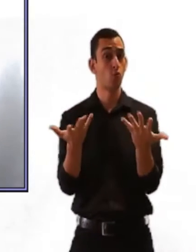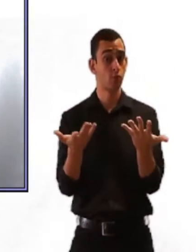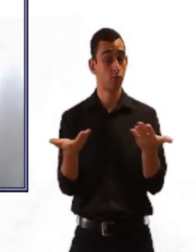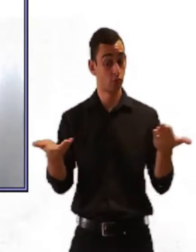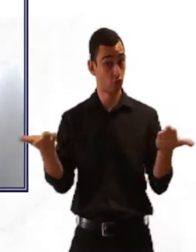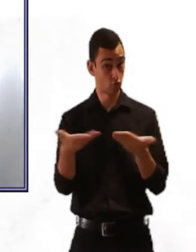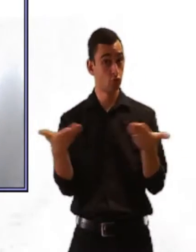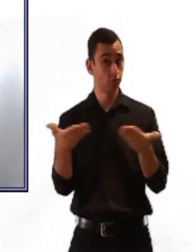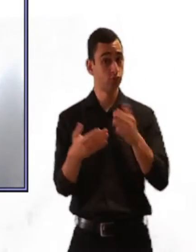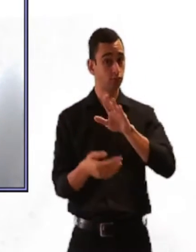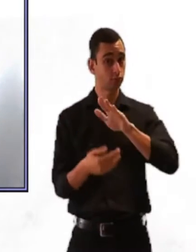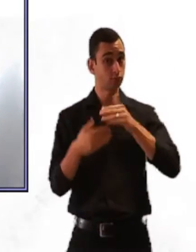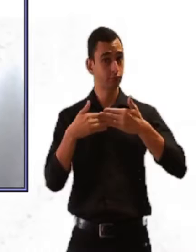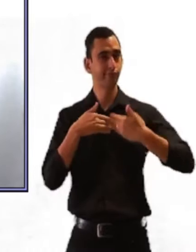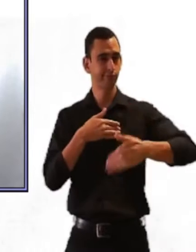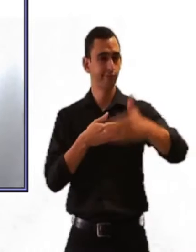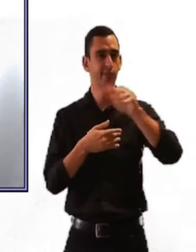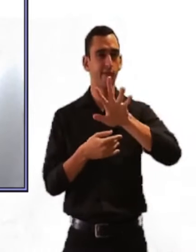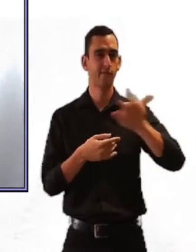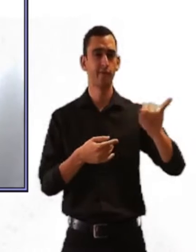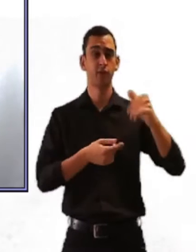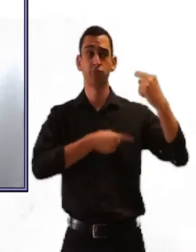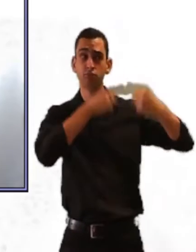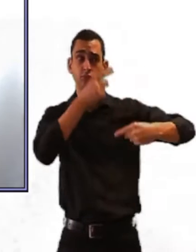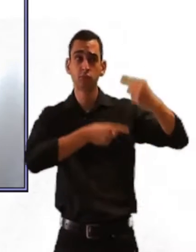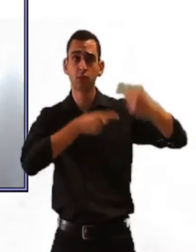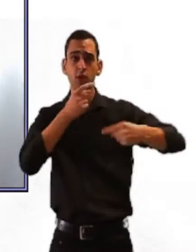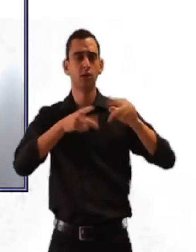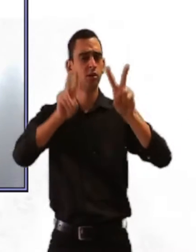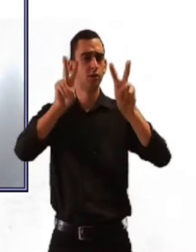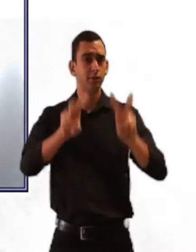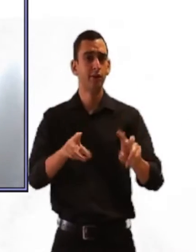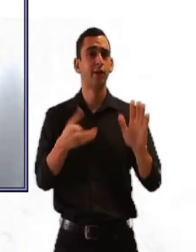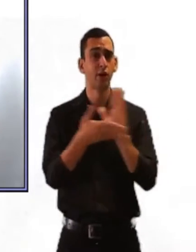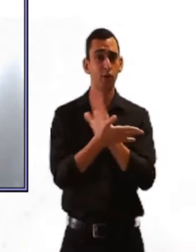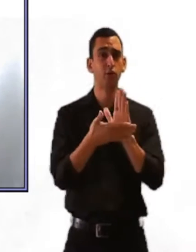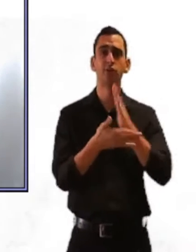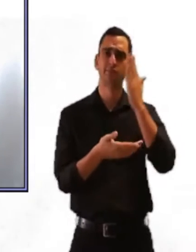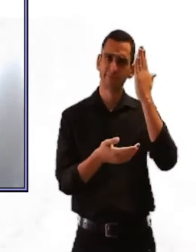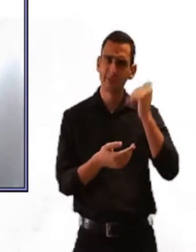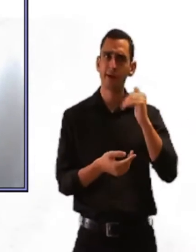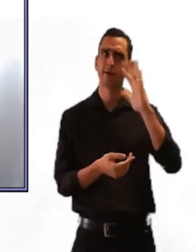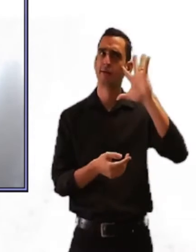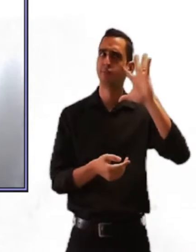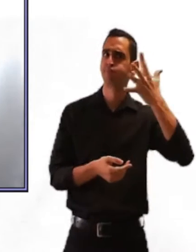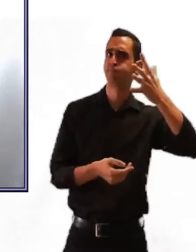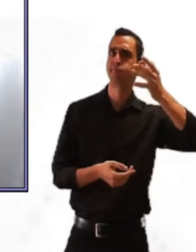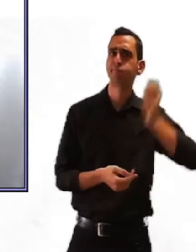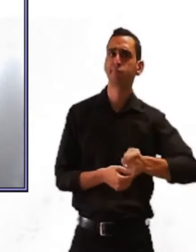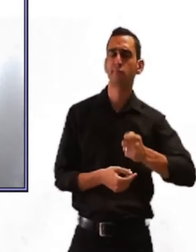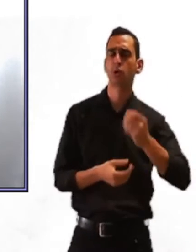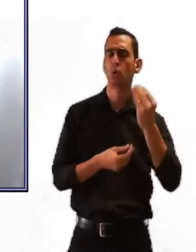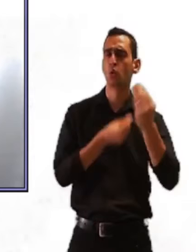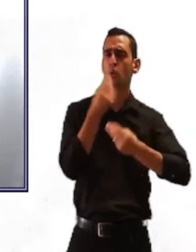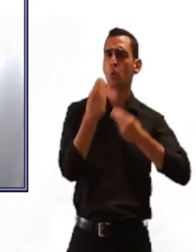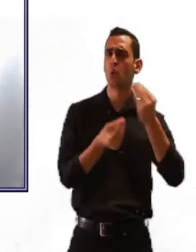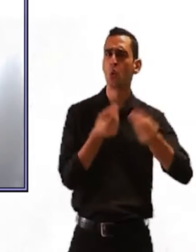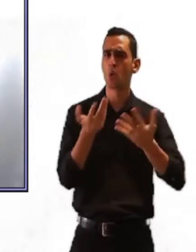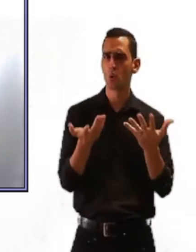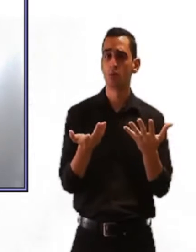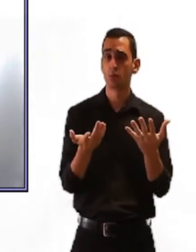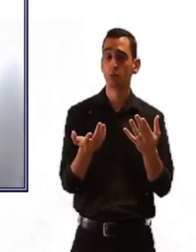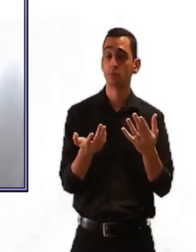problematizar essa ideia tradicional, essa concepção ortodoxa da tomada de decisão, e também a